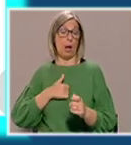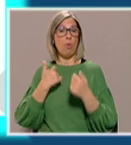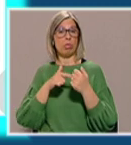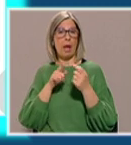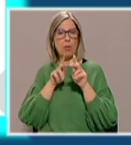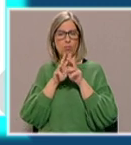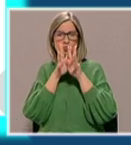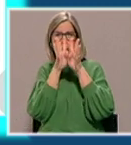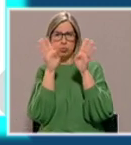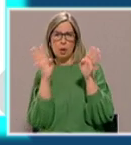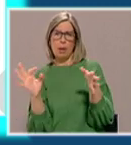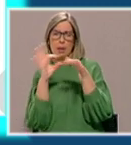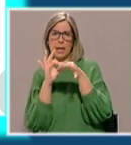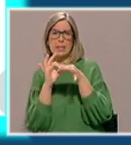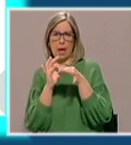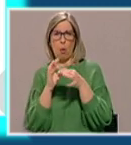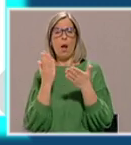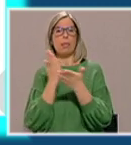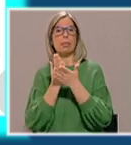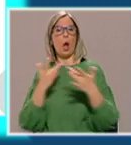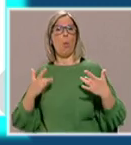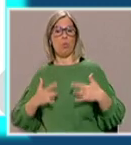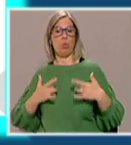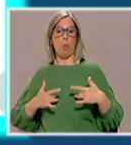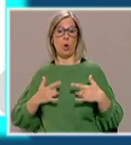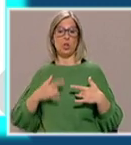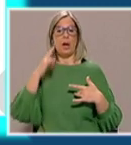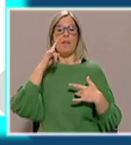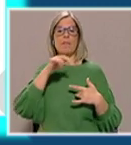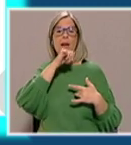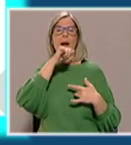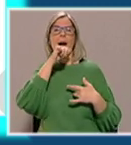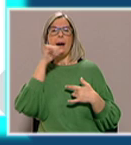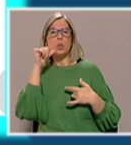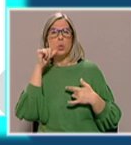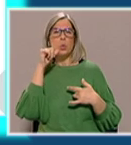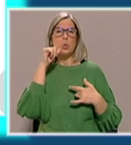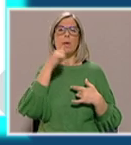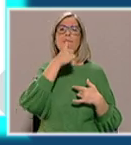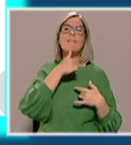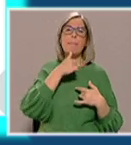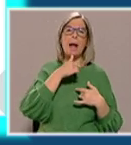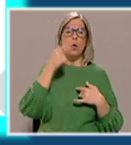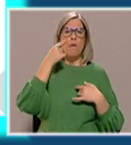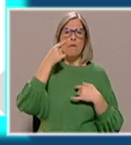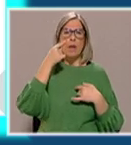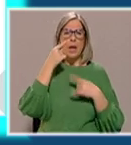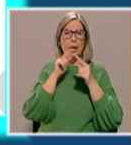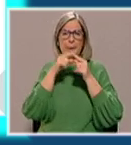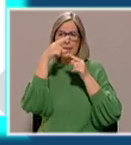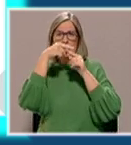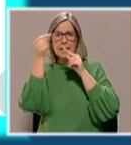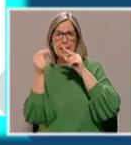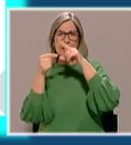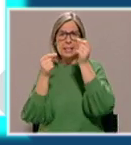pulmões. Vocês veem uns círculos e depois umas setas, a azul e a vermelho. Vou chamar a atenção para a legenda que ele está. Tudo o que